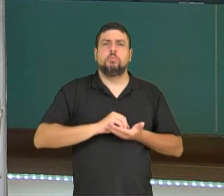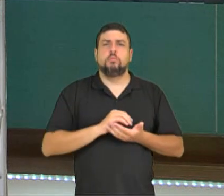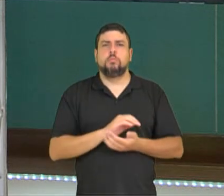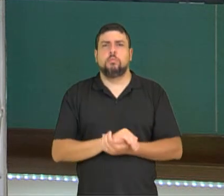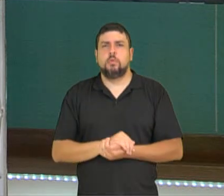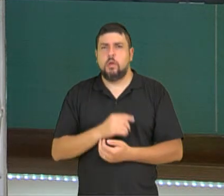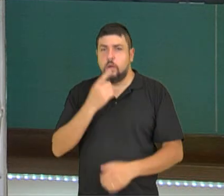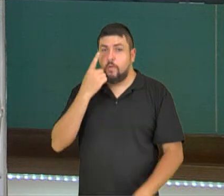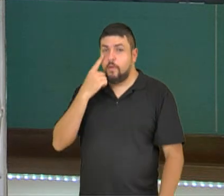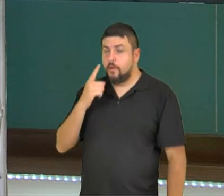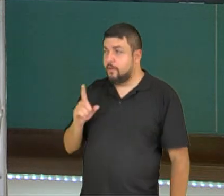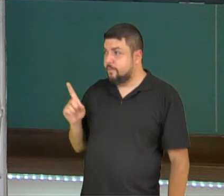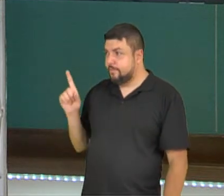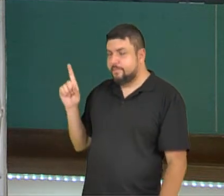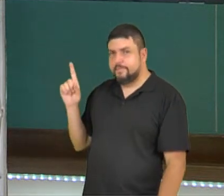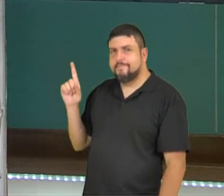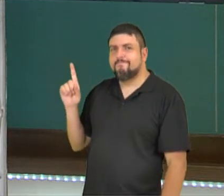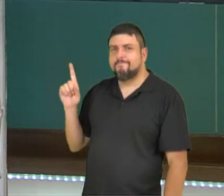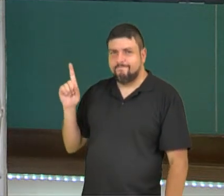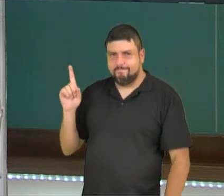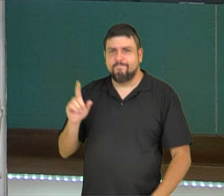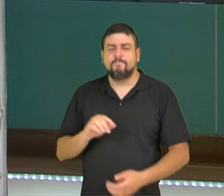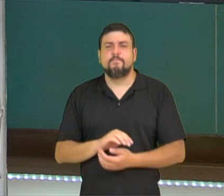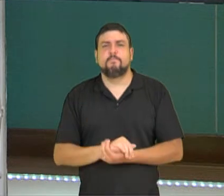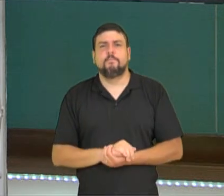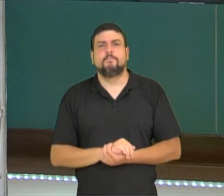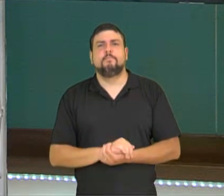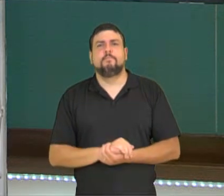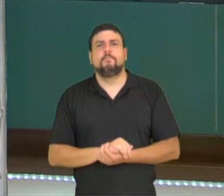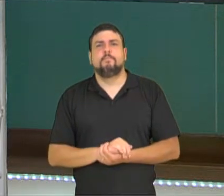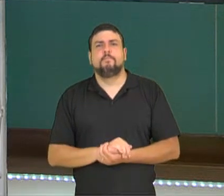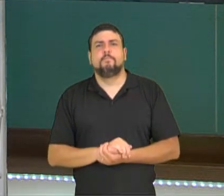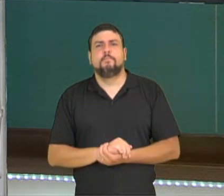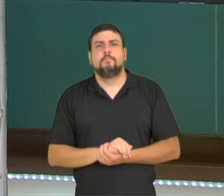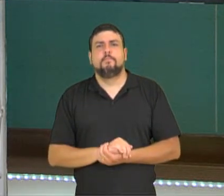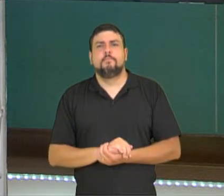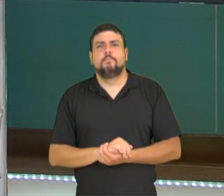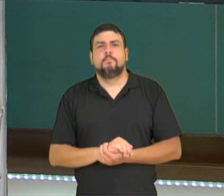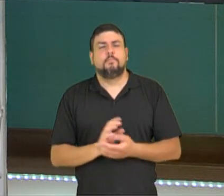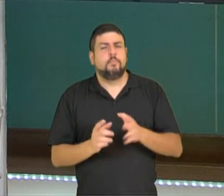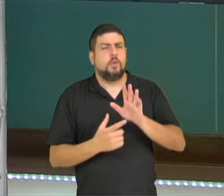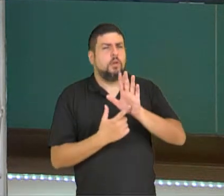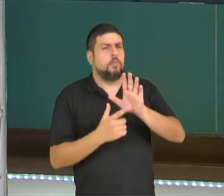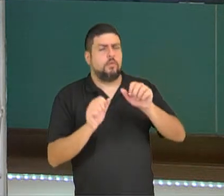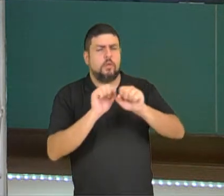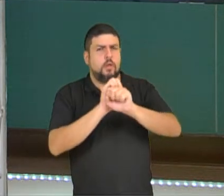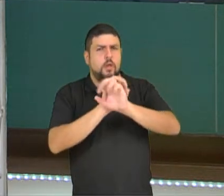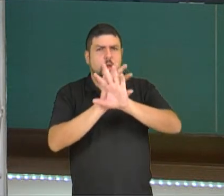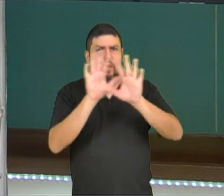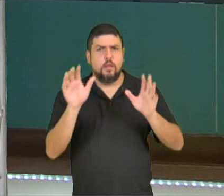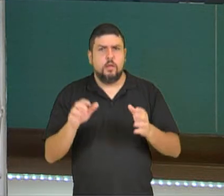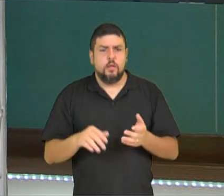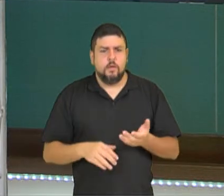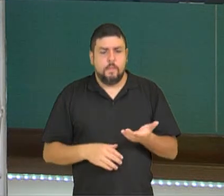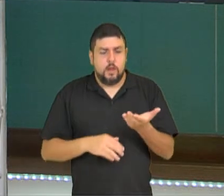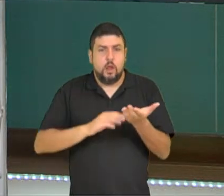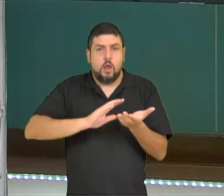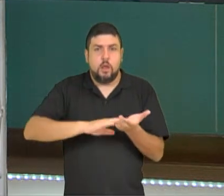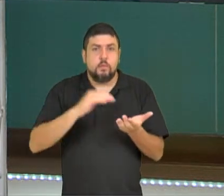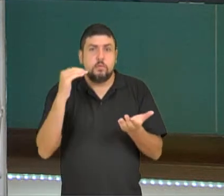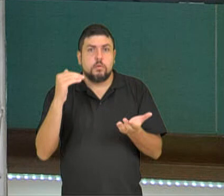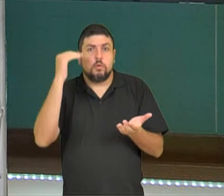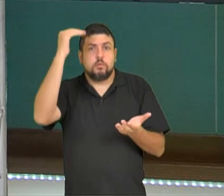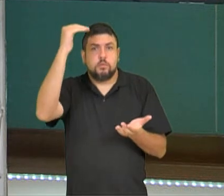aqui. Lembrando a questão não verbal, mostra isso claramente. Nós temos aqui a questão da mão adulta